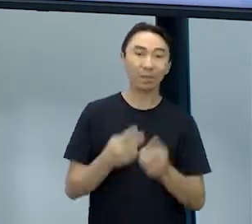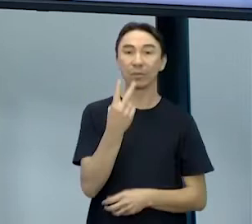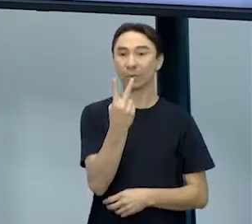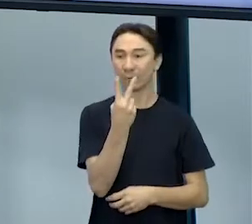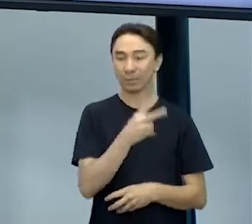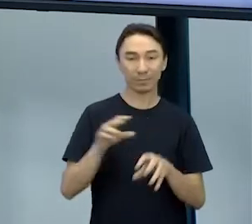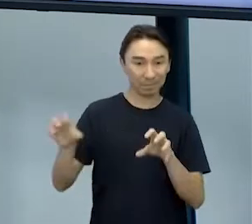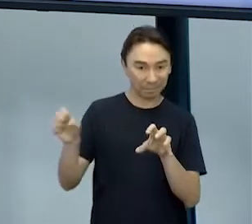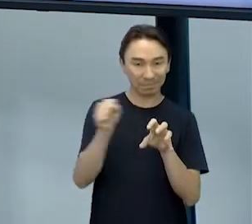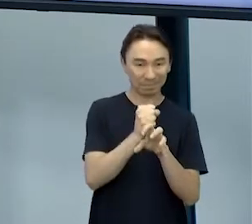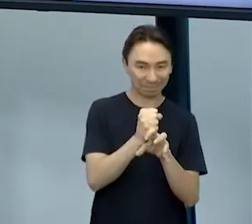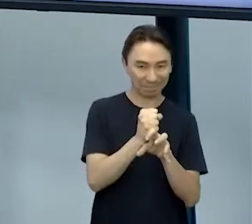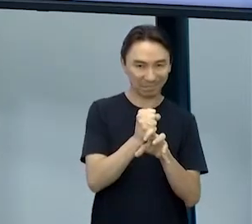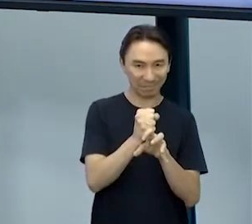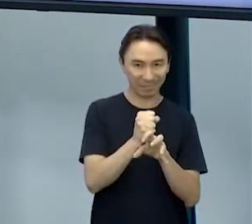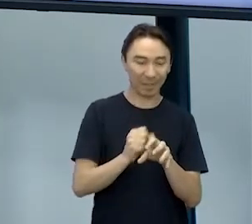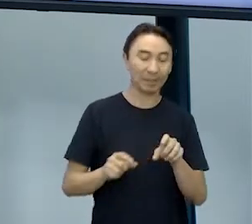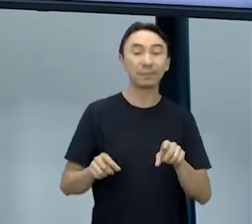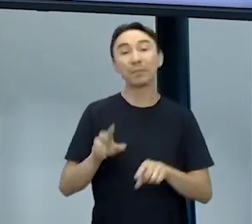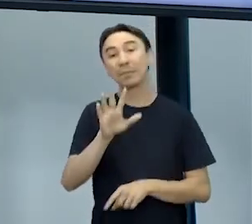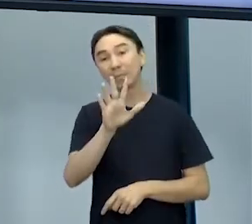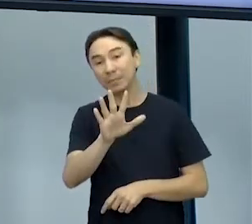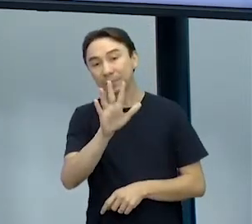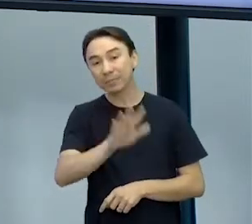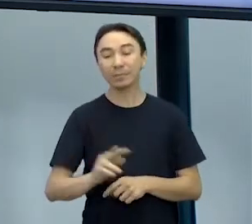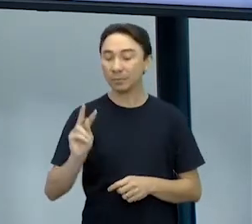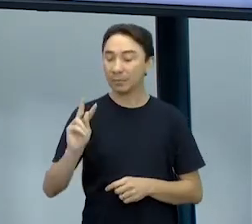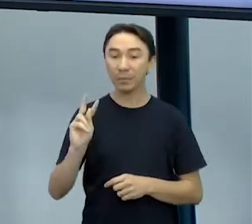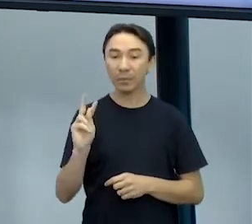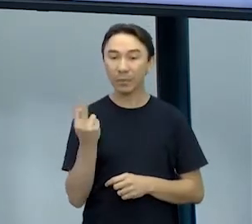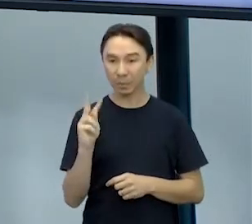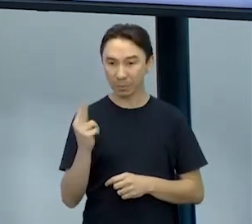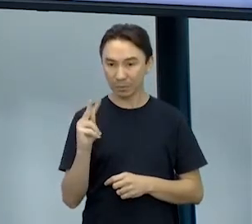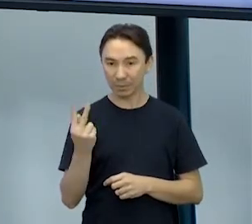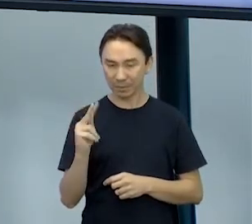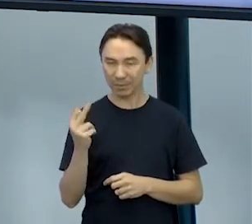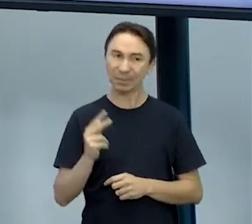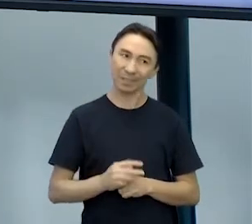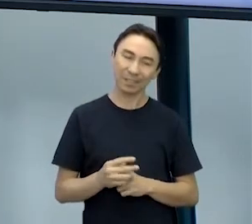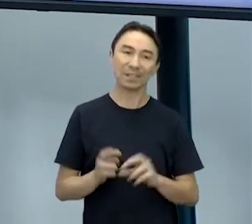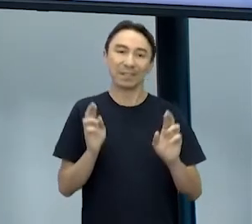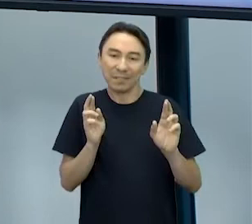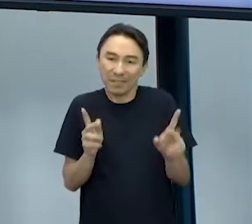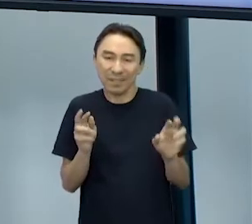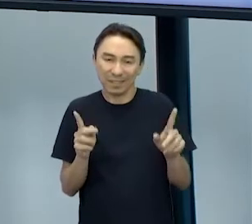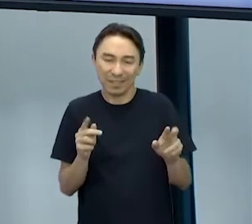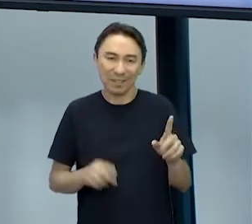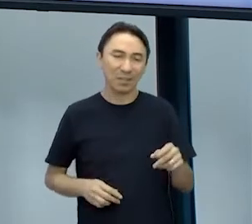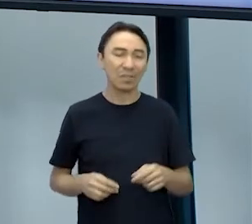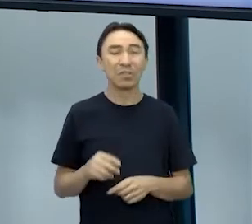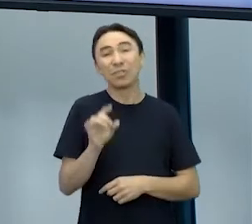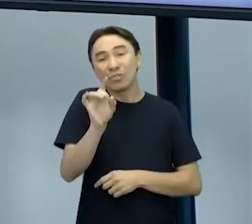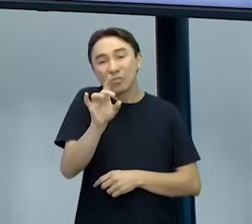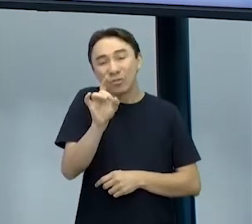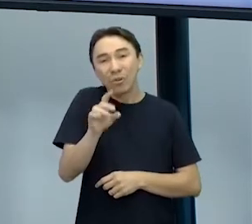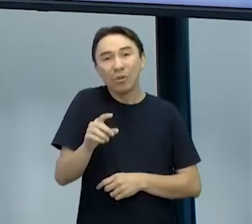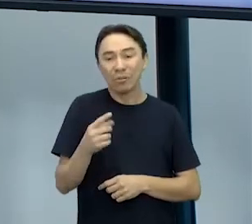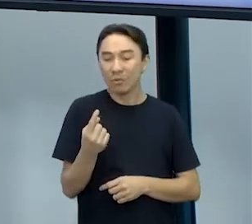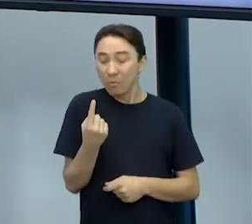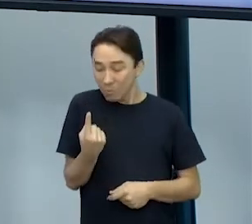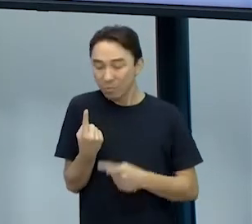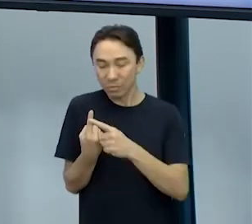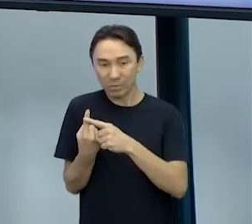E o hidrogênio é uma exceção, ele fica estável com apenas ganhando mais um elétron. Se ele tem um, ele